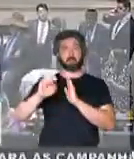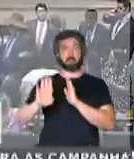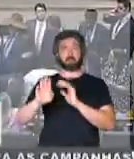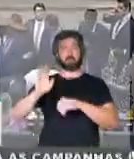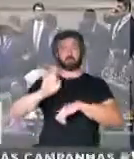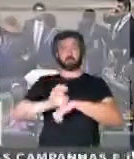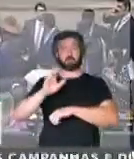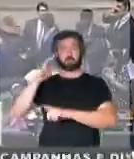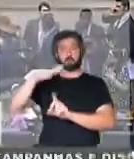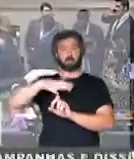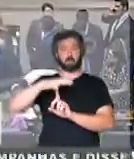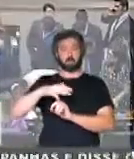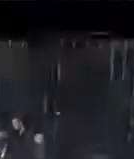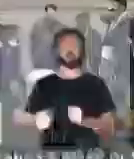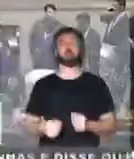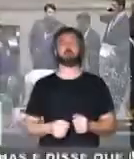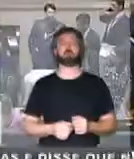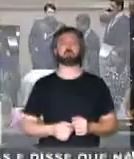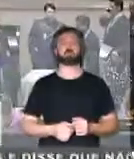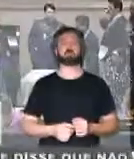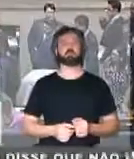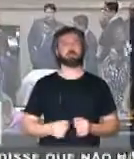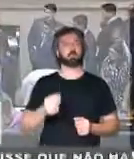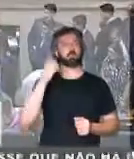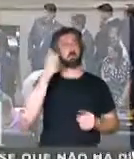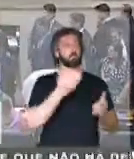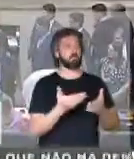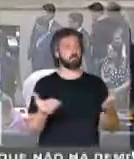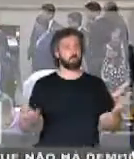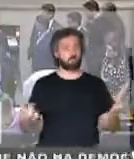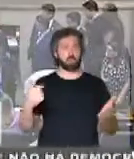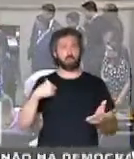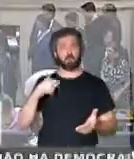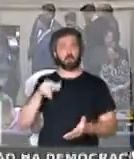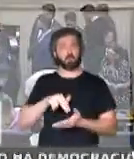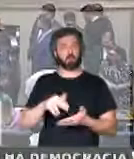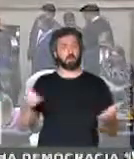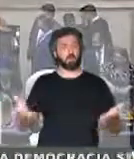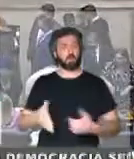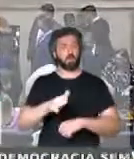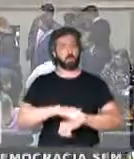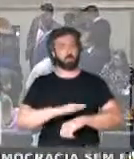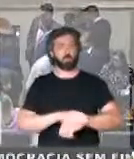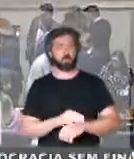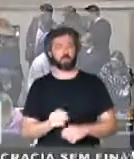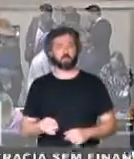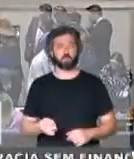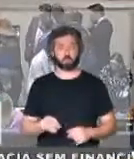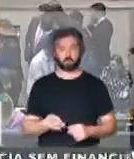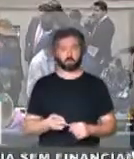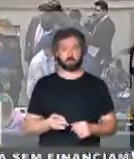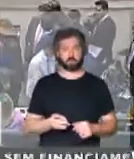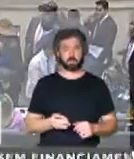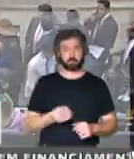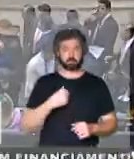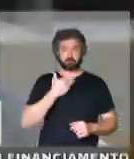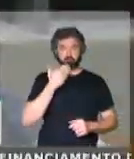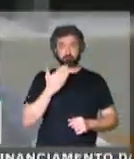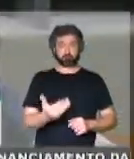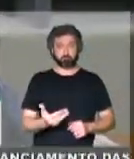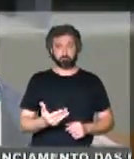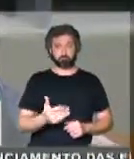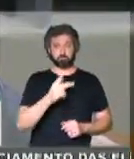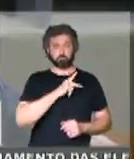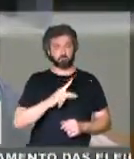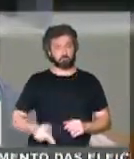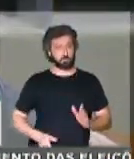PSB do Paraná. Agora, senhores parlamentares, eu quero usar esse espaço para fazer um apelo